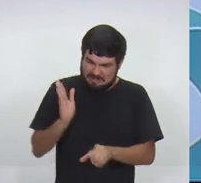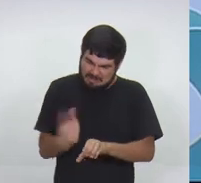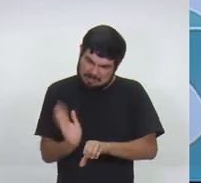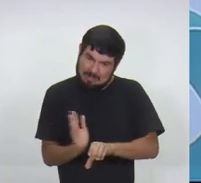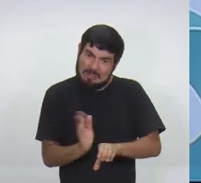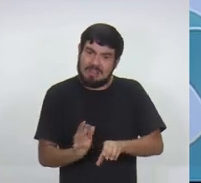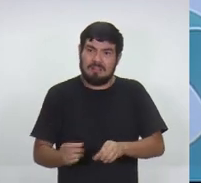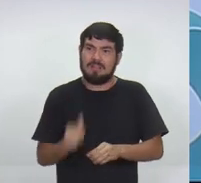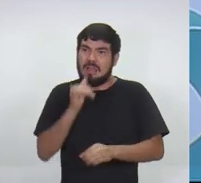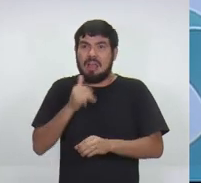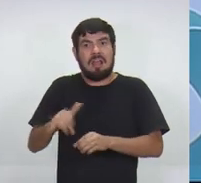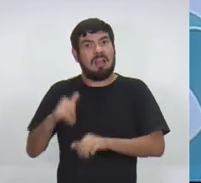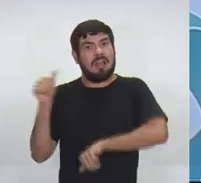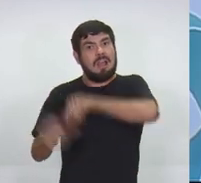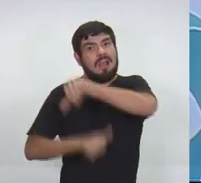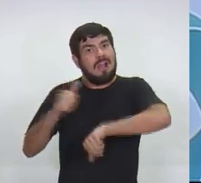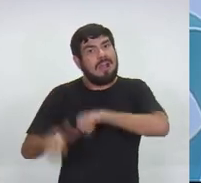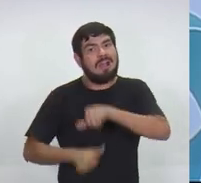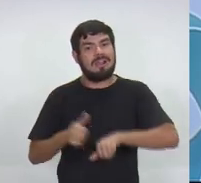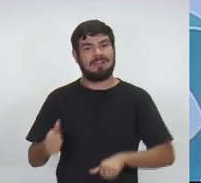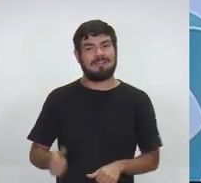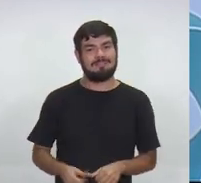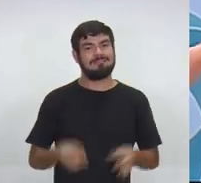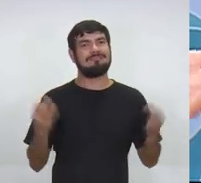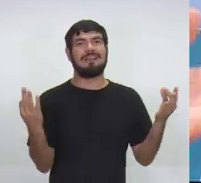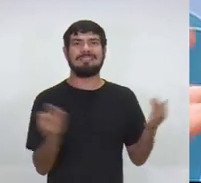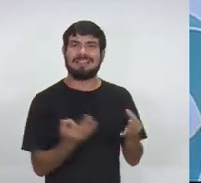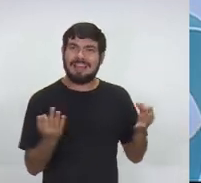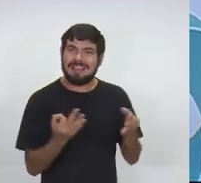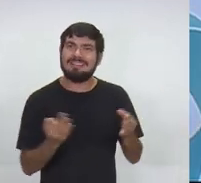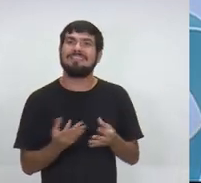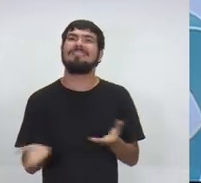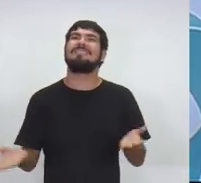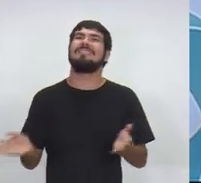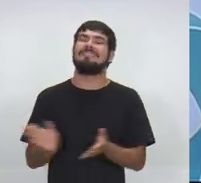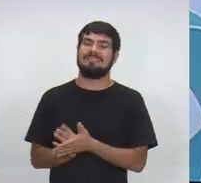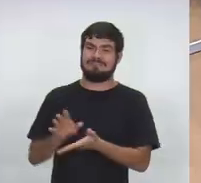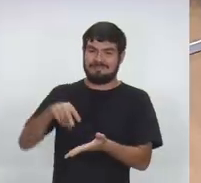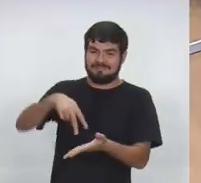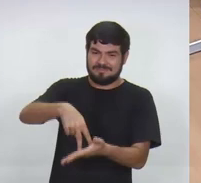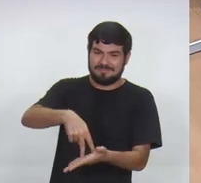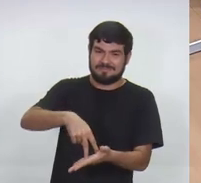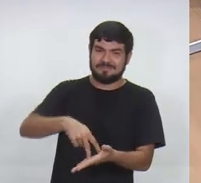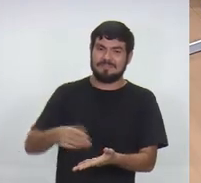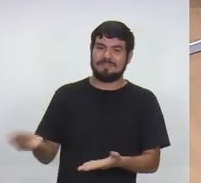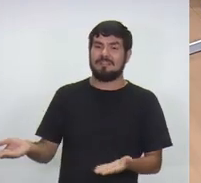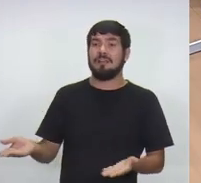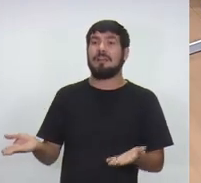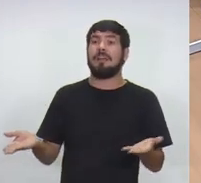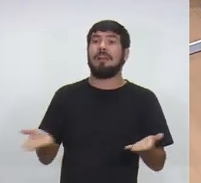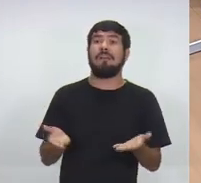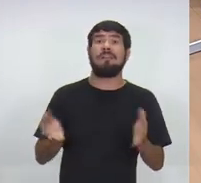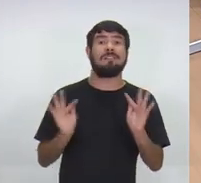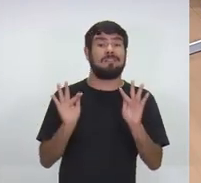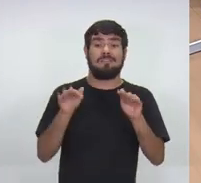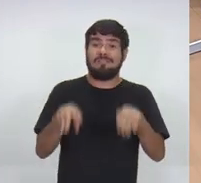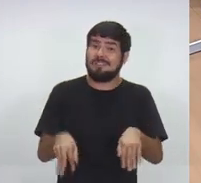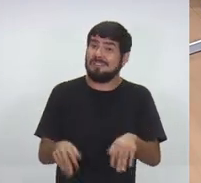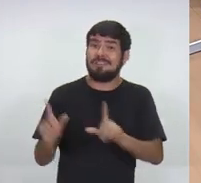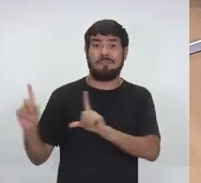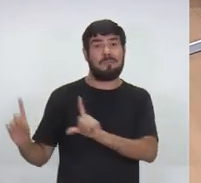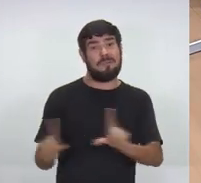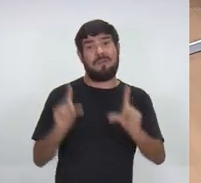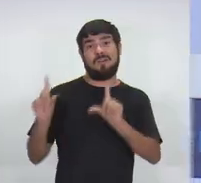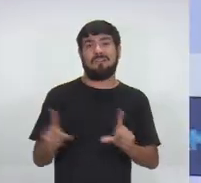agradecer então o candidato omar aziz que foi sabatinado neste bloco e pediu para voltar ao seu público aqui que a gente vai chegando ao fim então mais um bloco